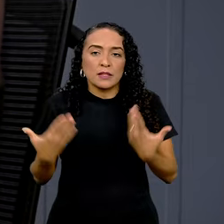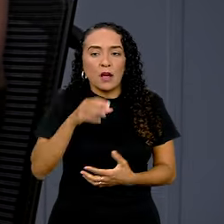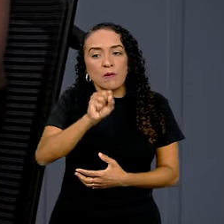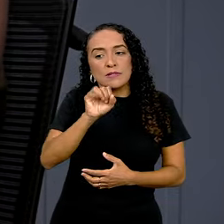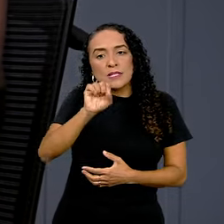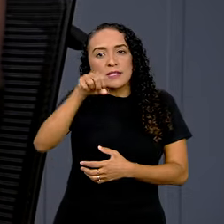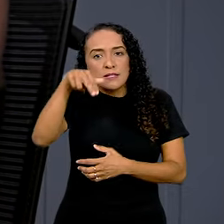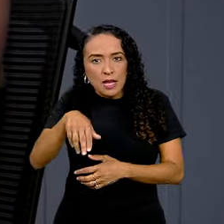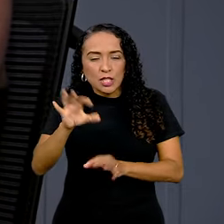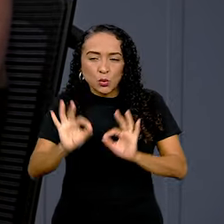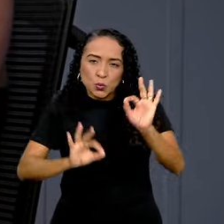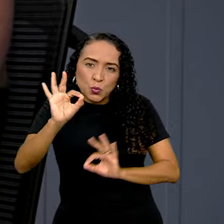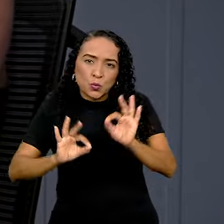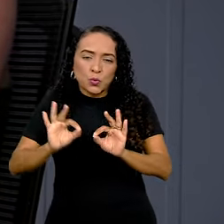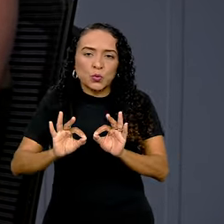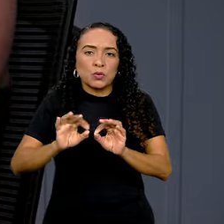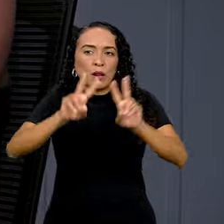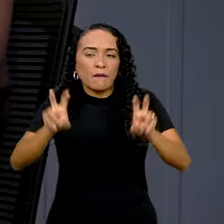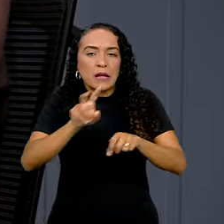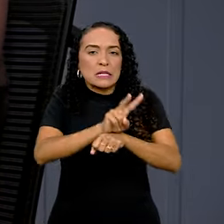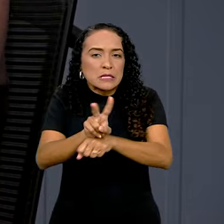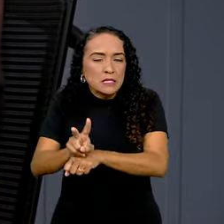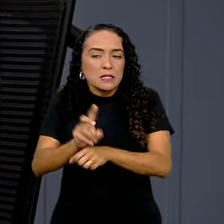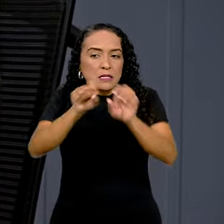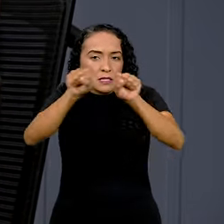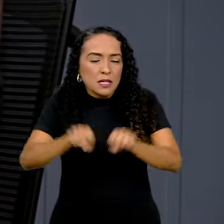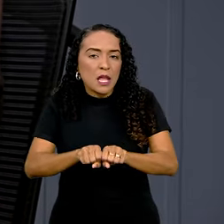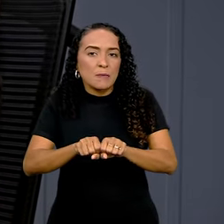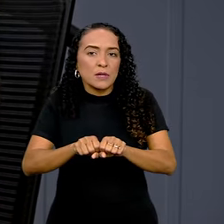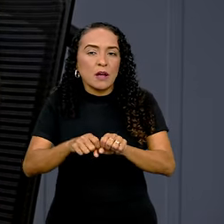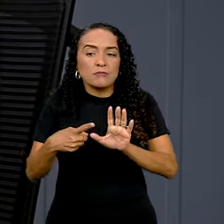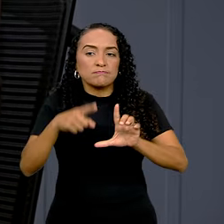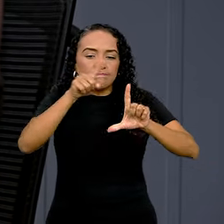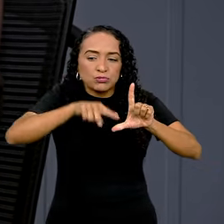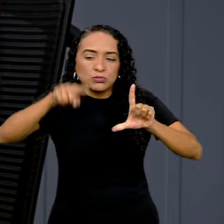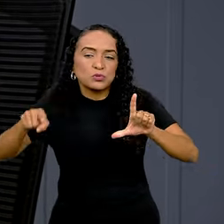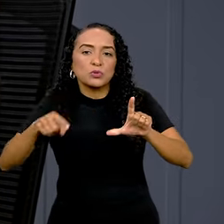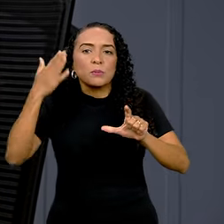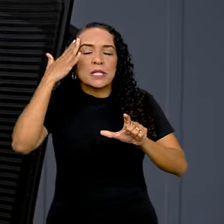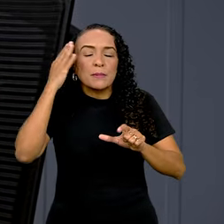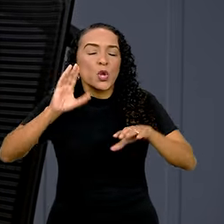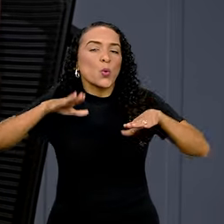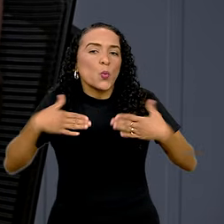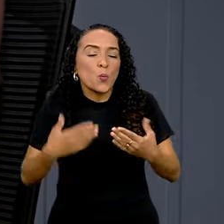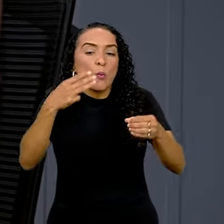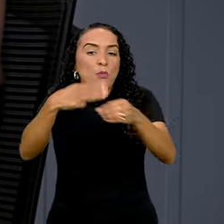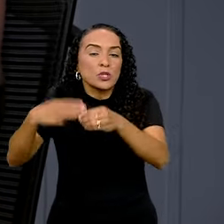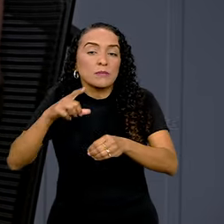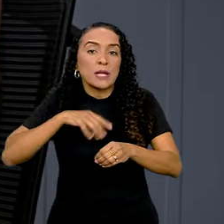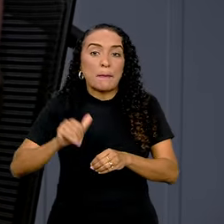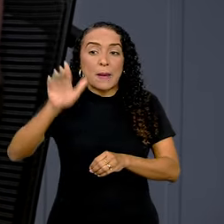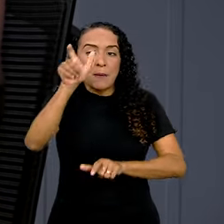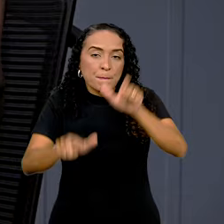cisan tá desenvolvendo através do da vigilância do sistema um indicador para que a gente possa saber quais são os municípios que